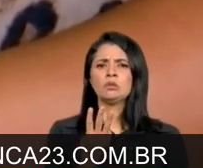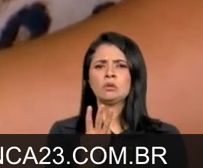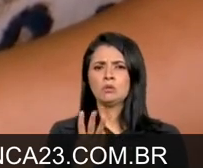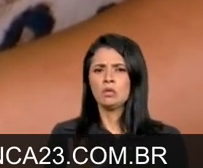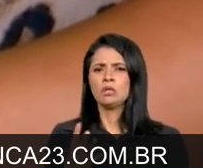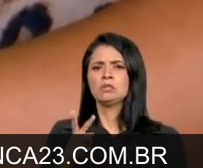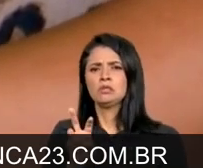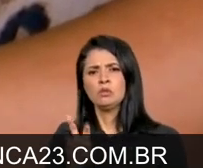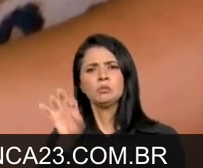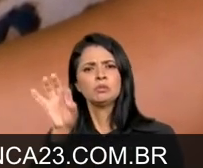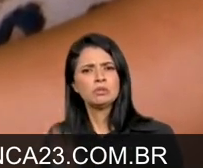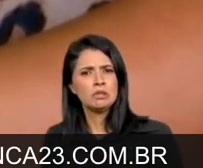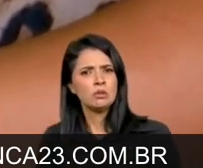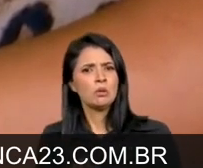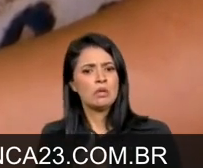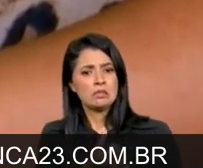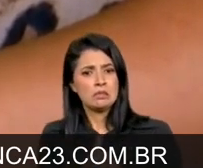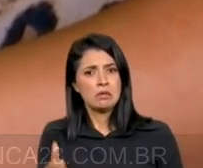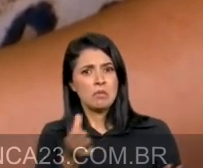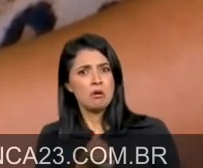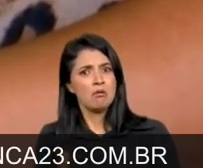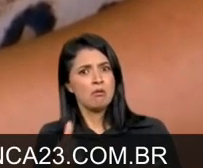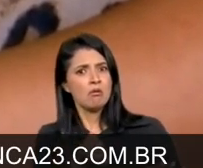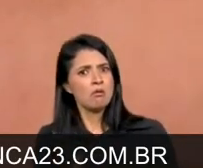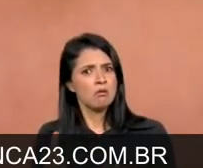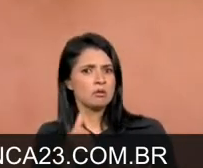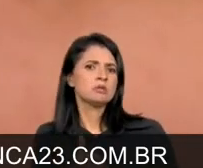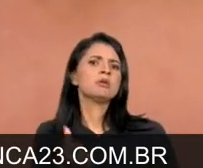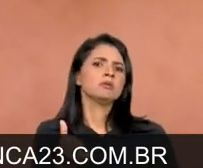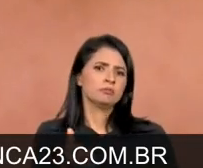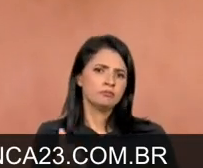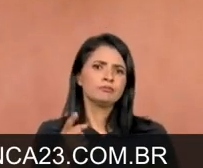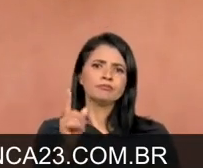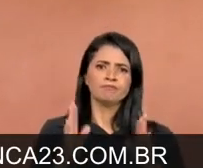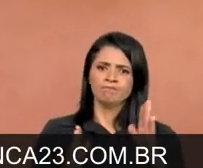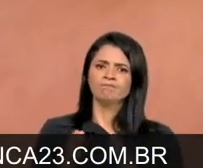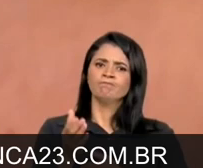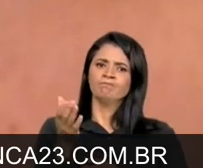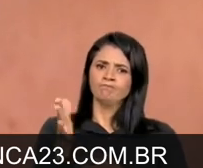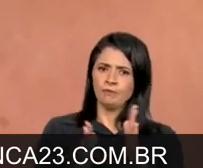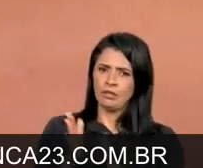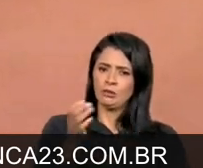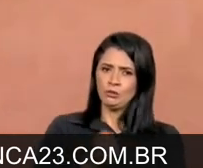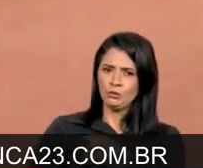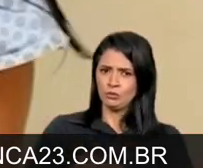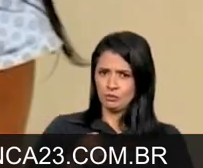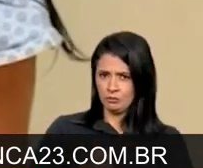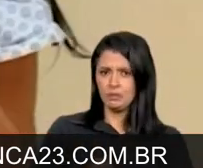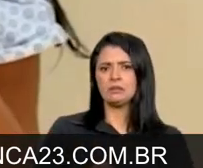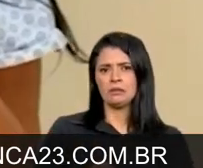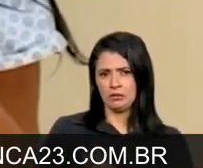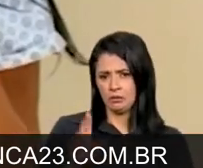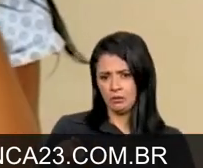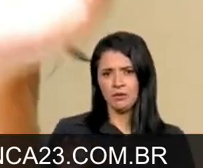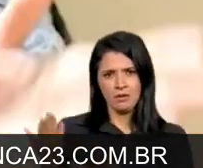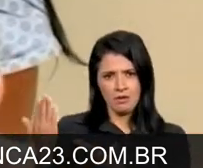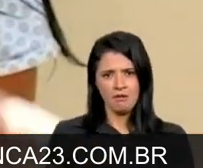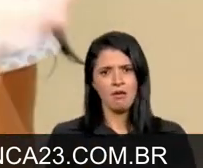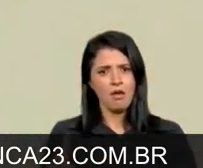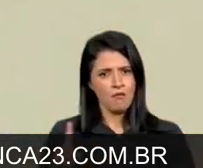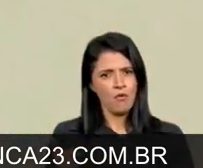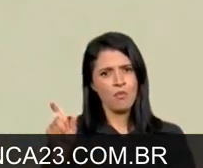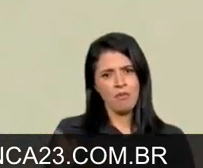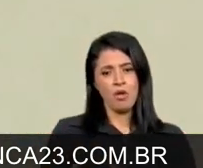nas 6 primeiras semanas deste ano, na comparação com o mesmo período de 2023. Isabela foi uma